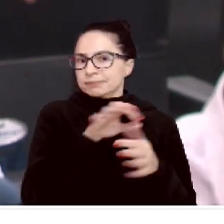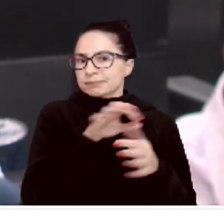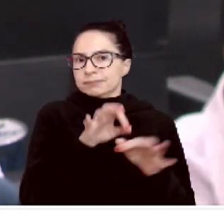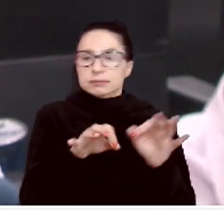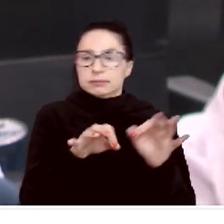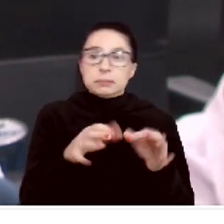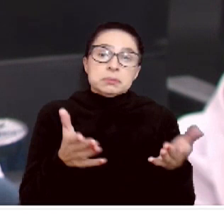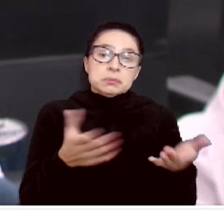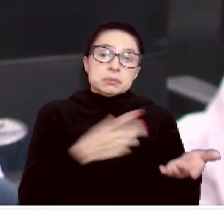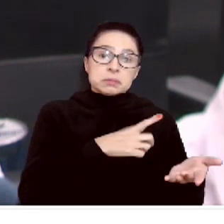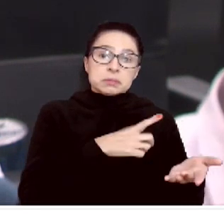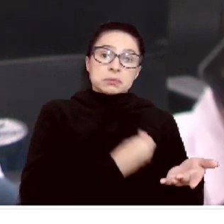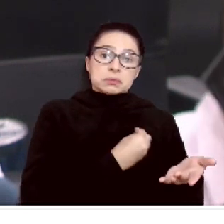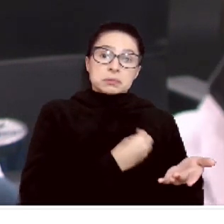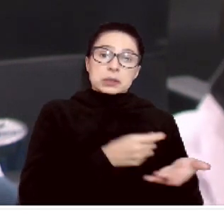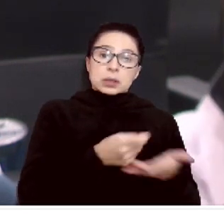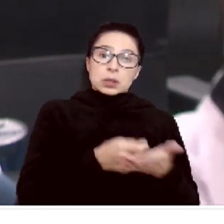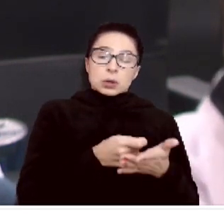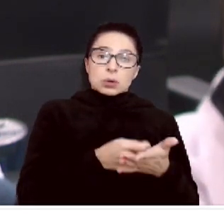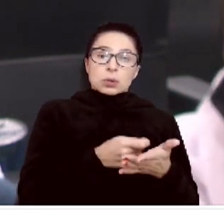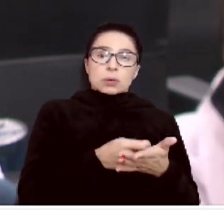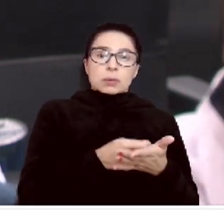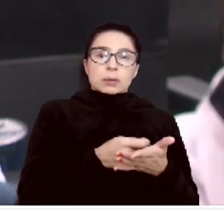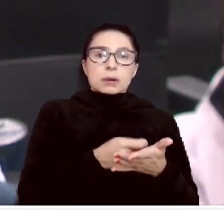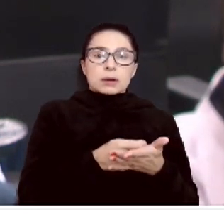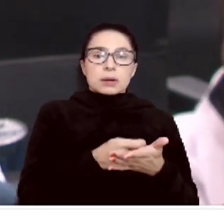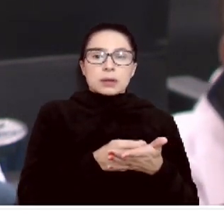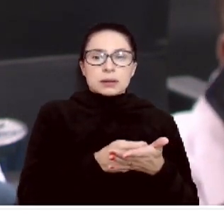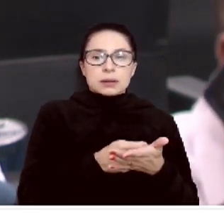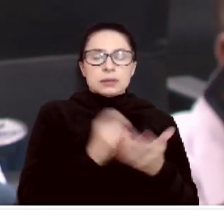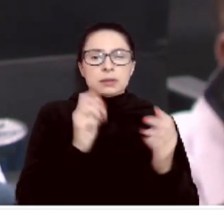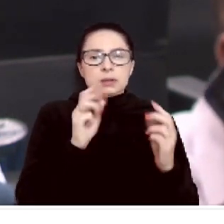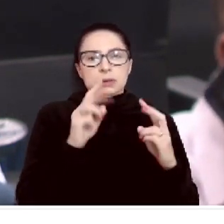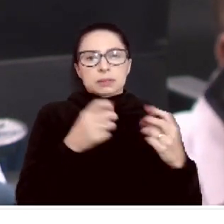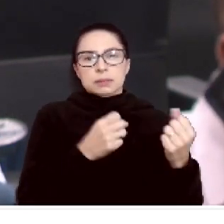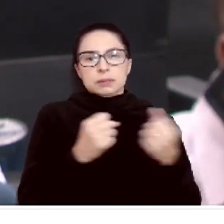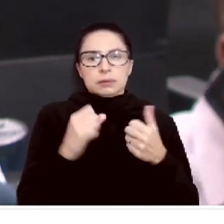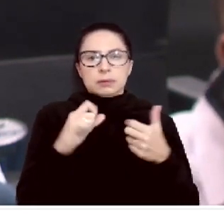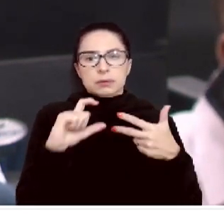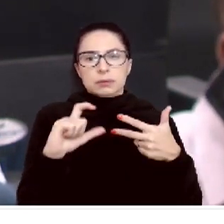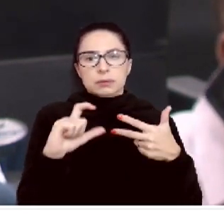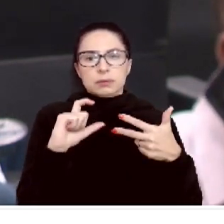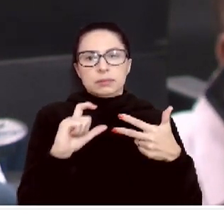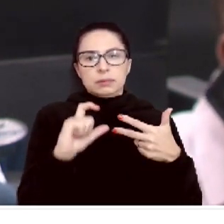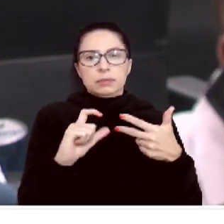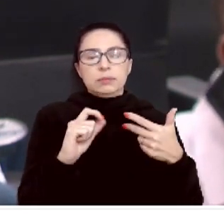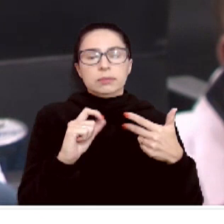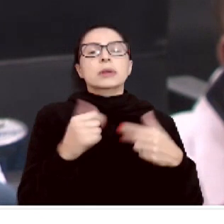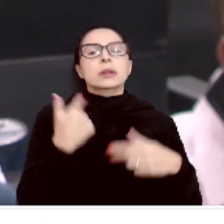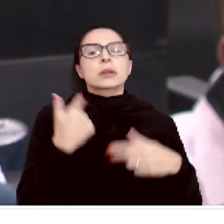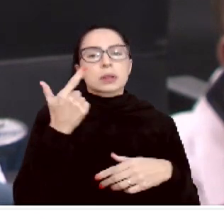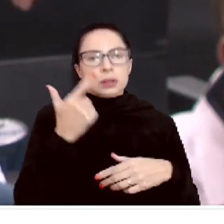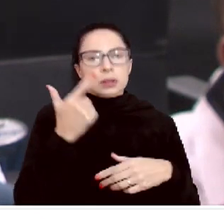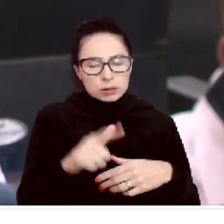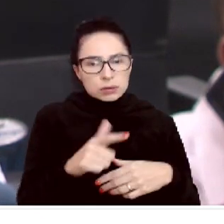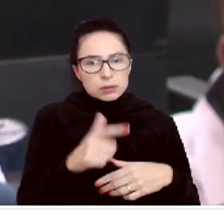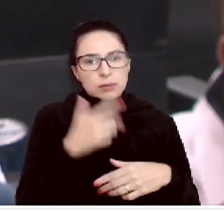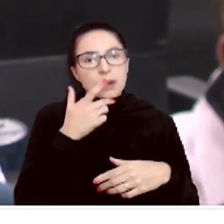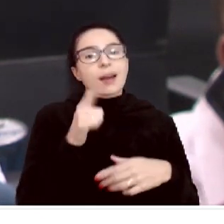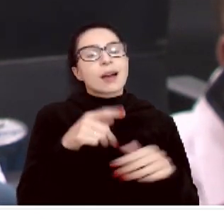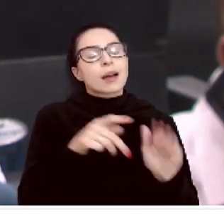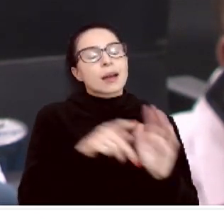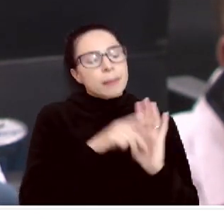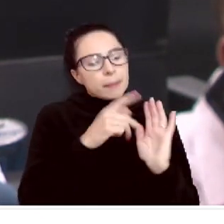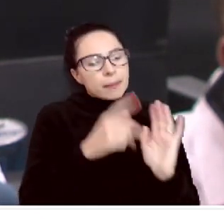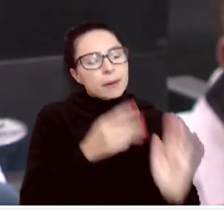aí a cobrança em relação ao executivo. E novamente para citar, é para as nossas crianças, é